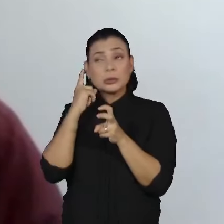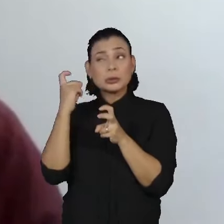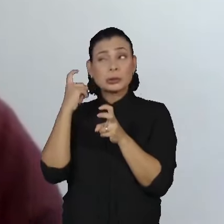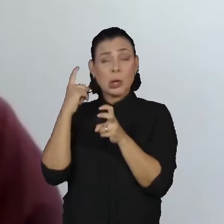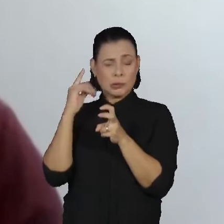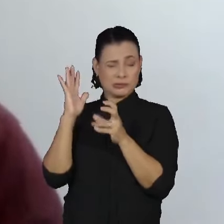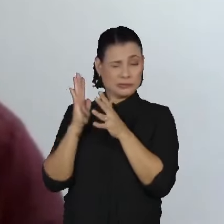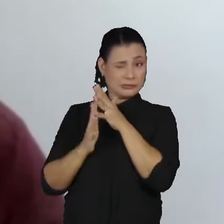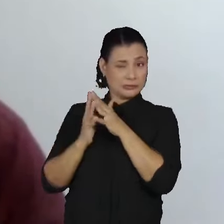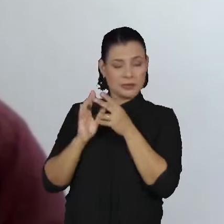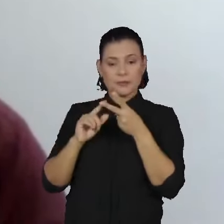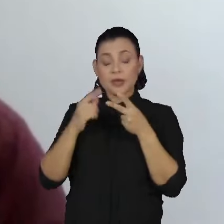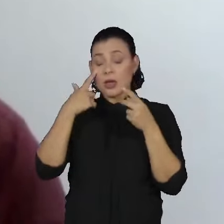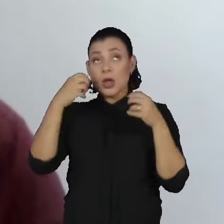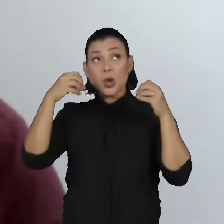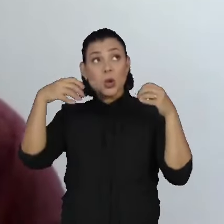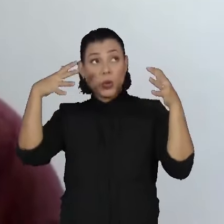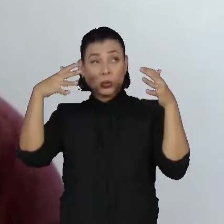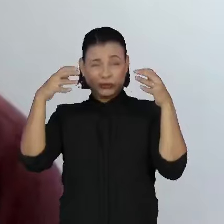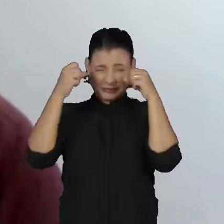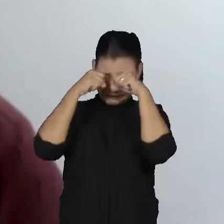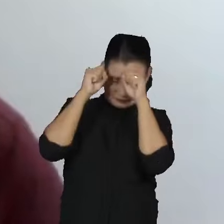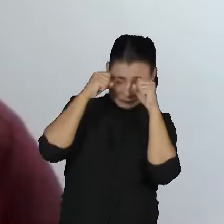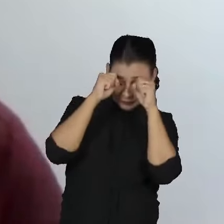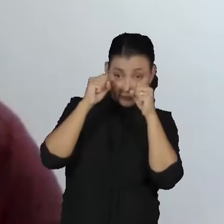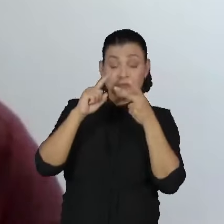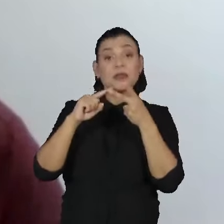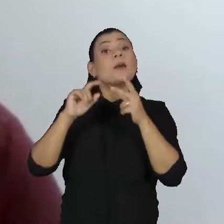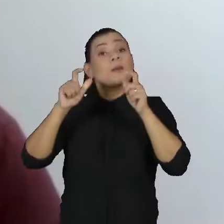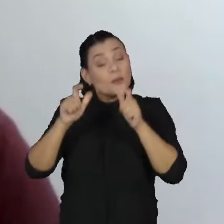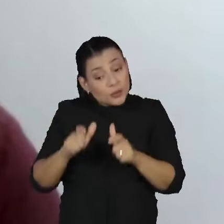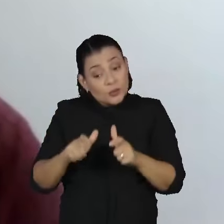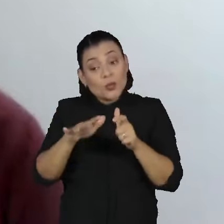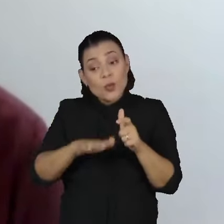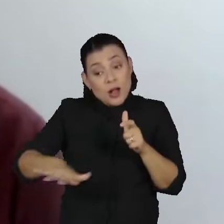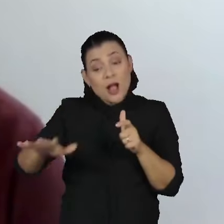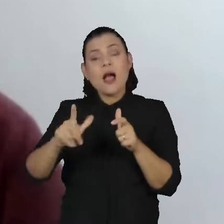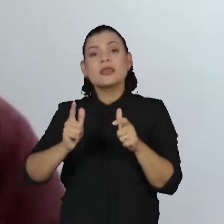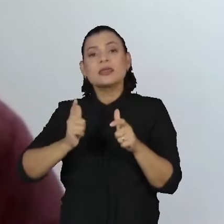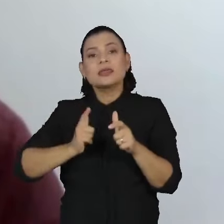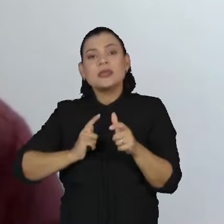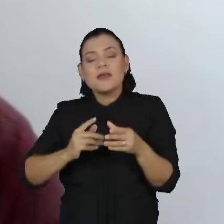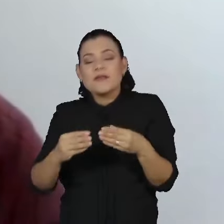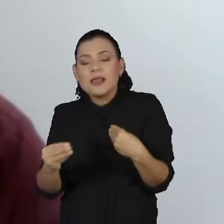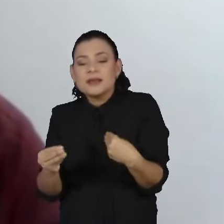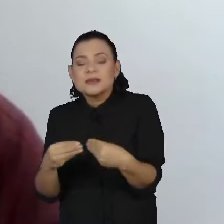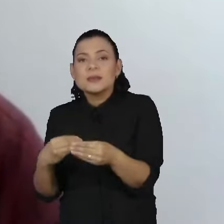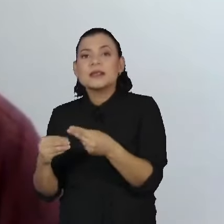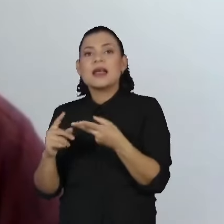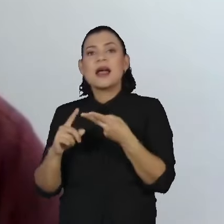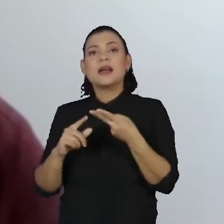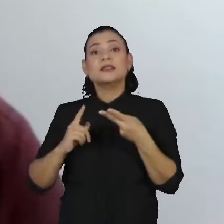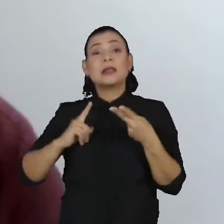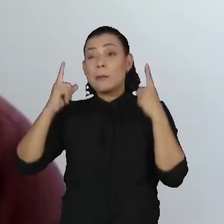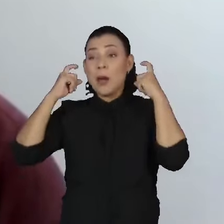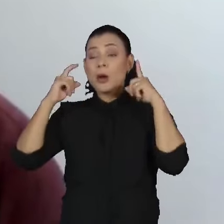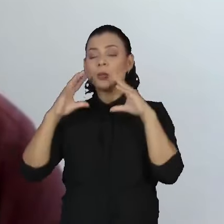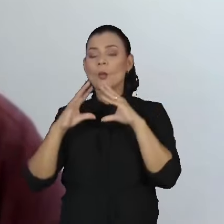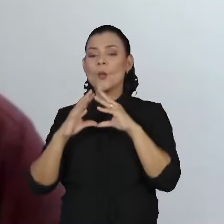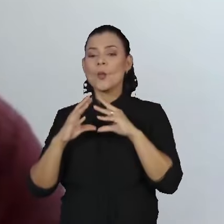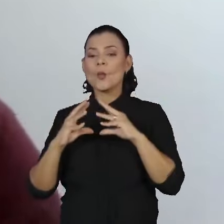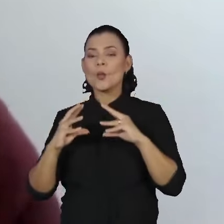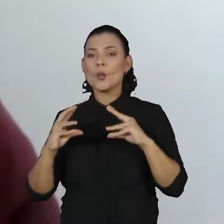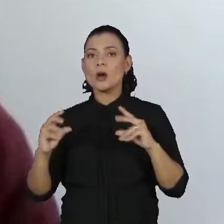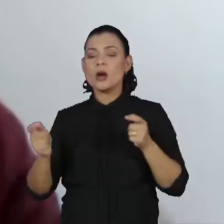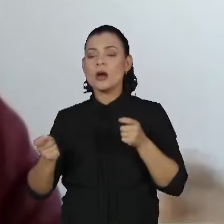de luz. Então, um ambiente que a receba, que pense minimamente que esse som, esse barulho, vamos dizer assim, do ambiente pode